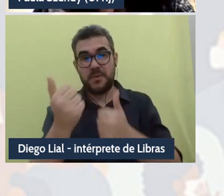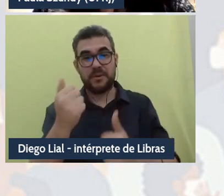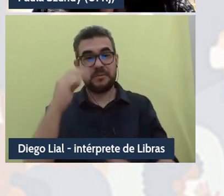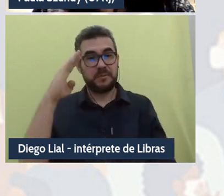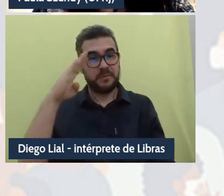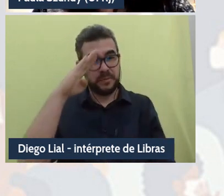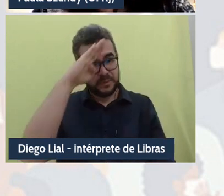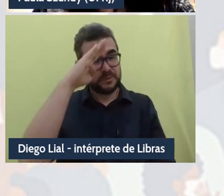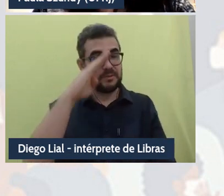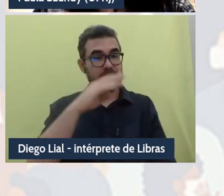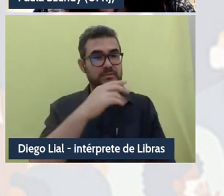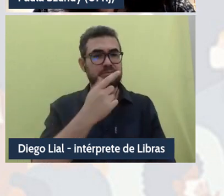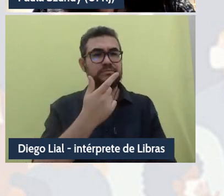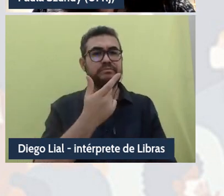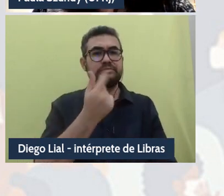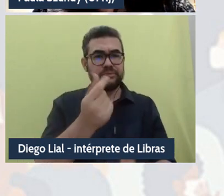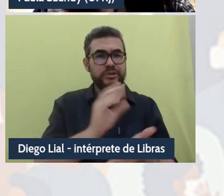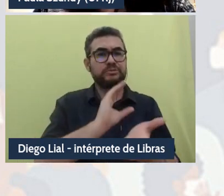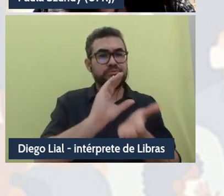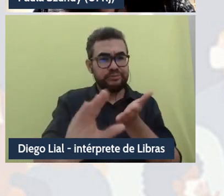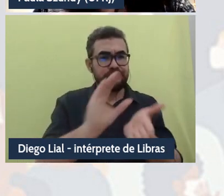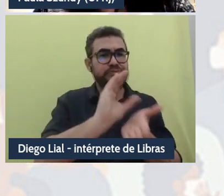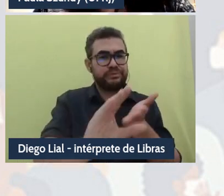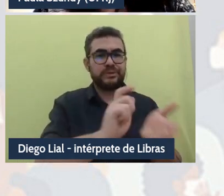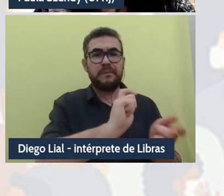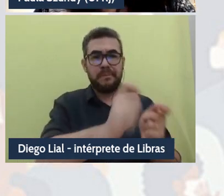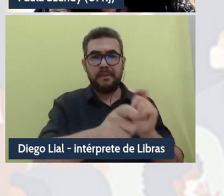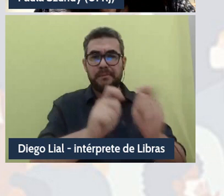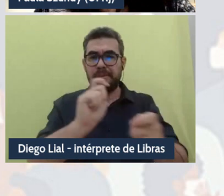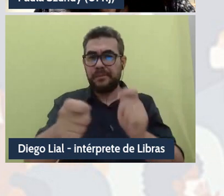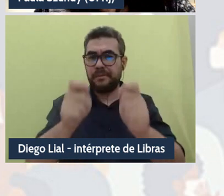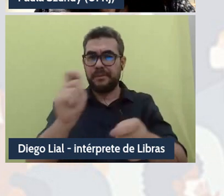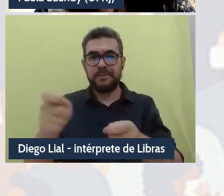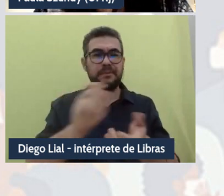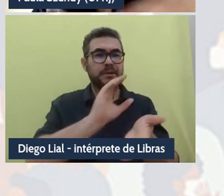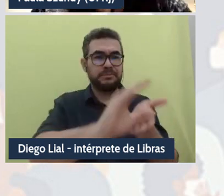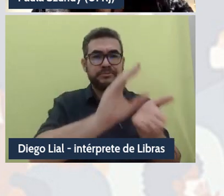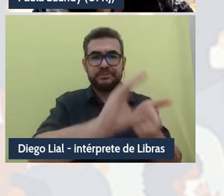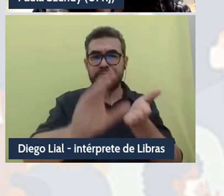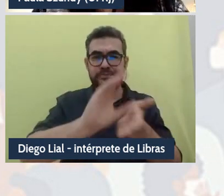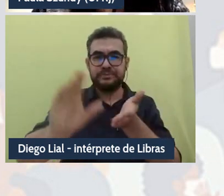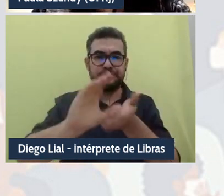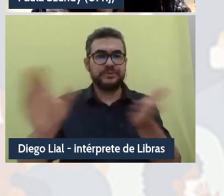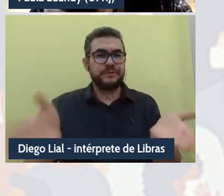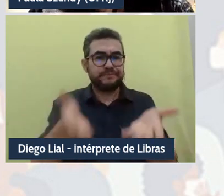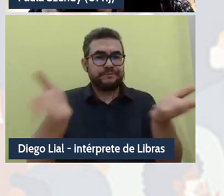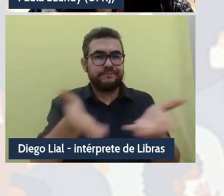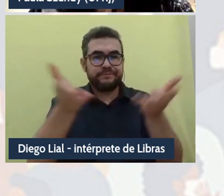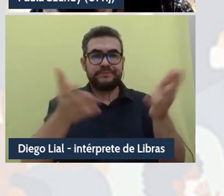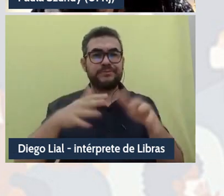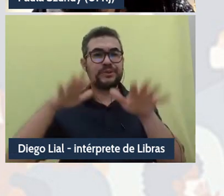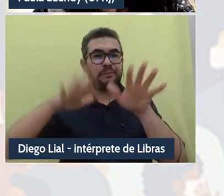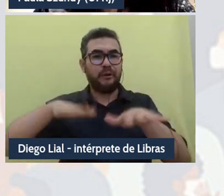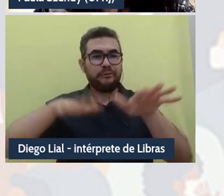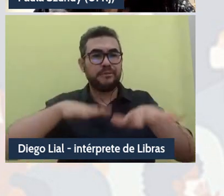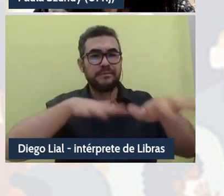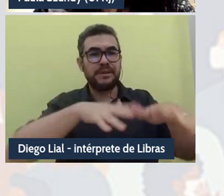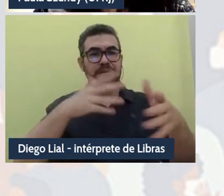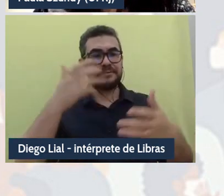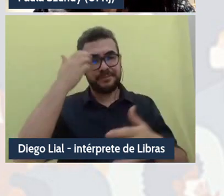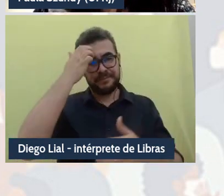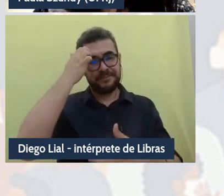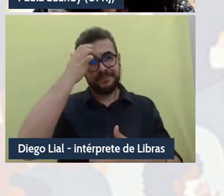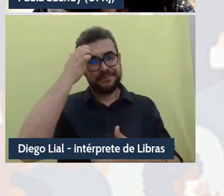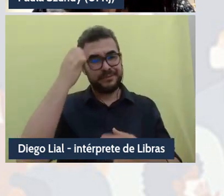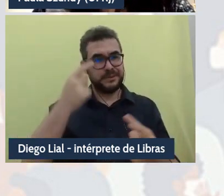esses eventos golpistas e antidemocráticos, né, desde os bloqueios na estrada até